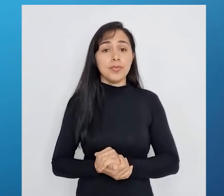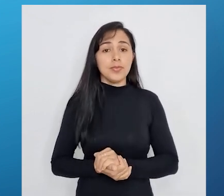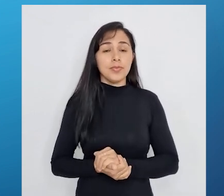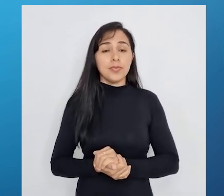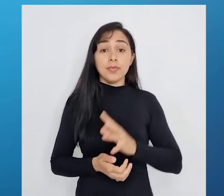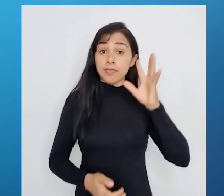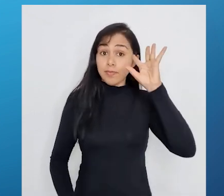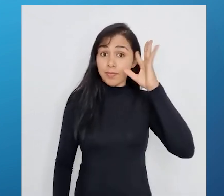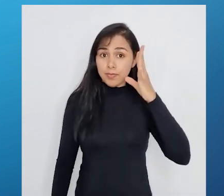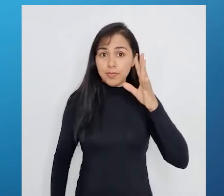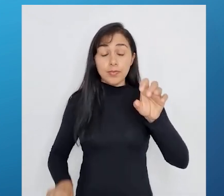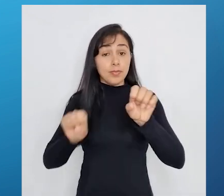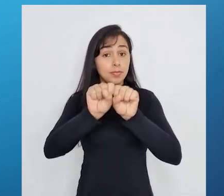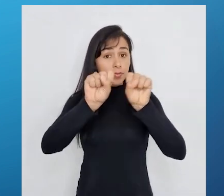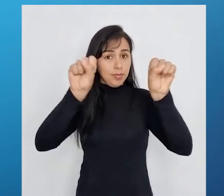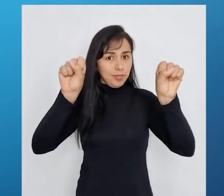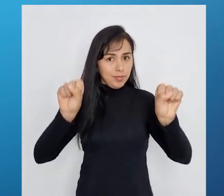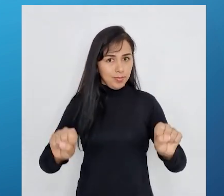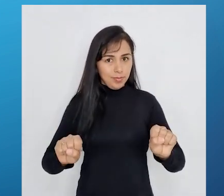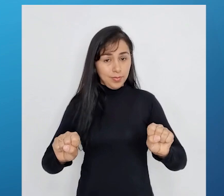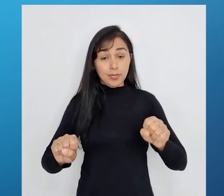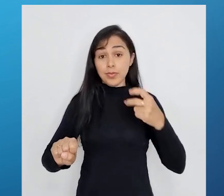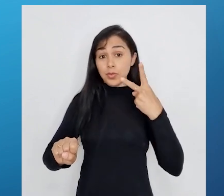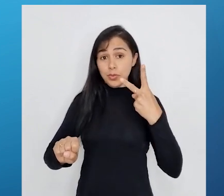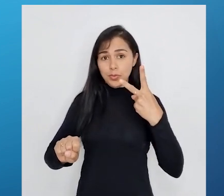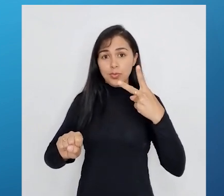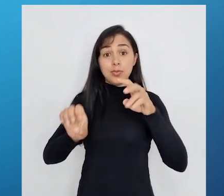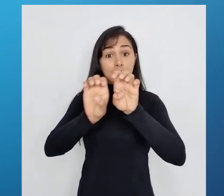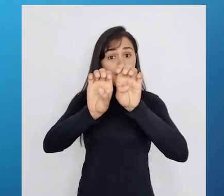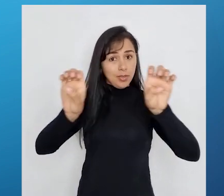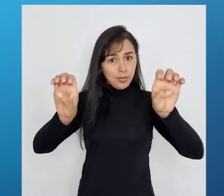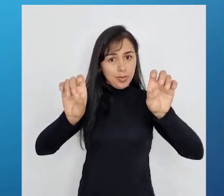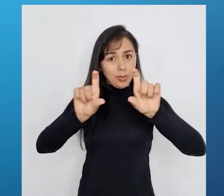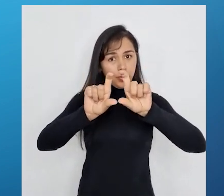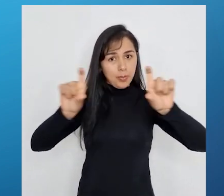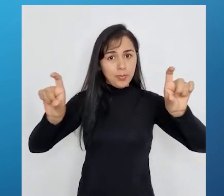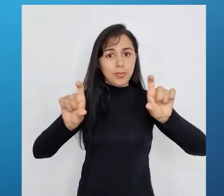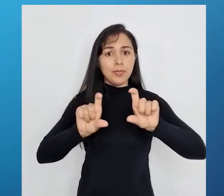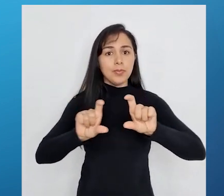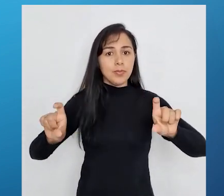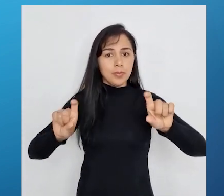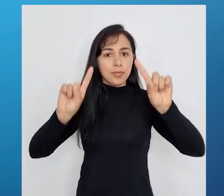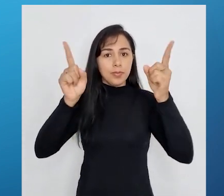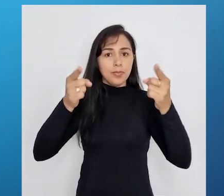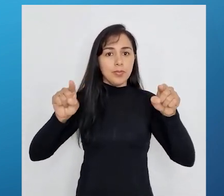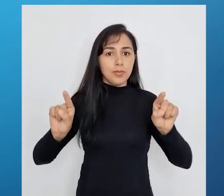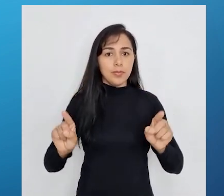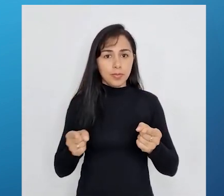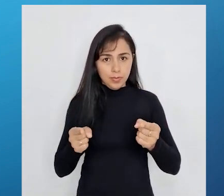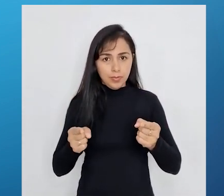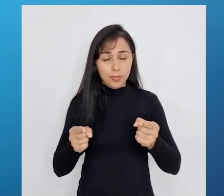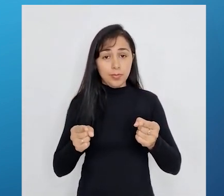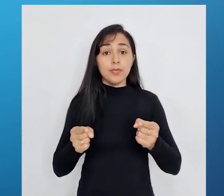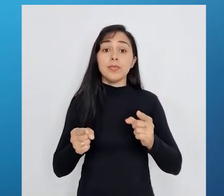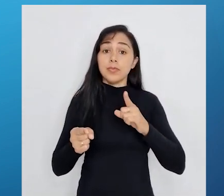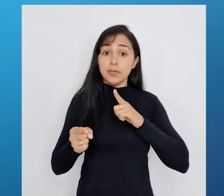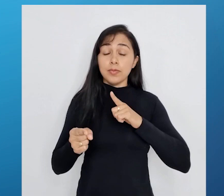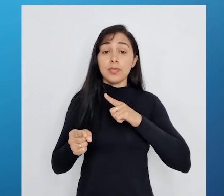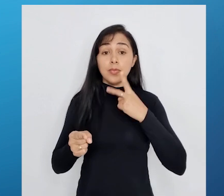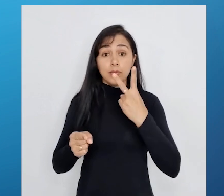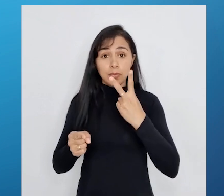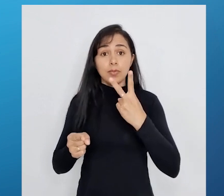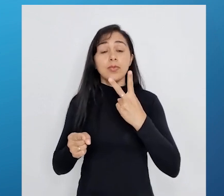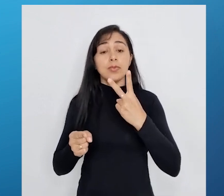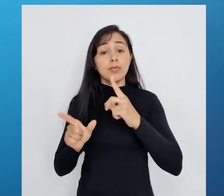de sistemas de duas equações do primeiro grau com duas incógnitas. Você já deve ter visto aqui nas nossas aulas